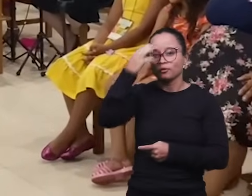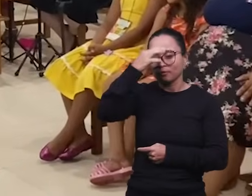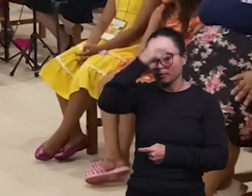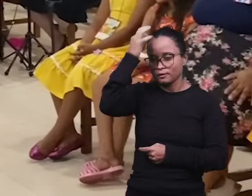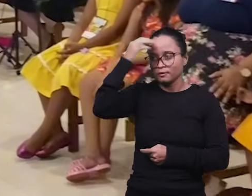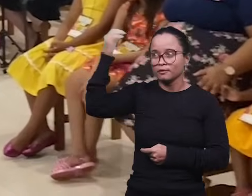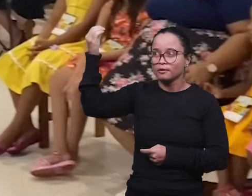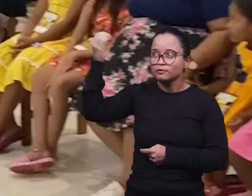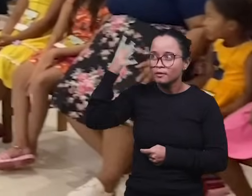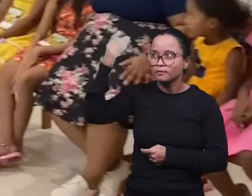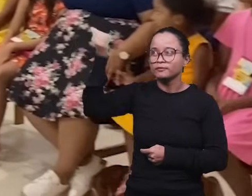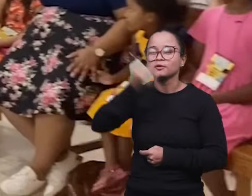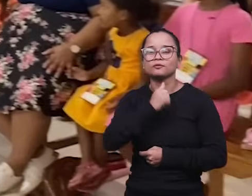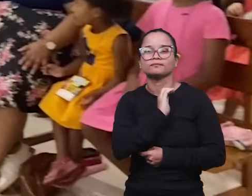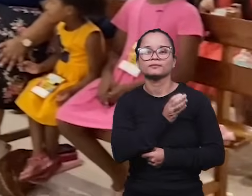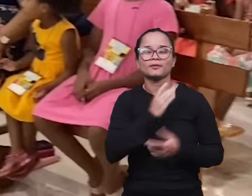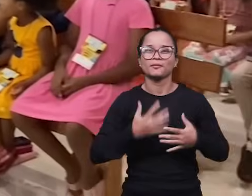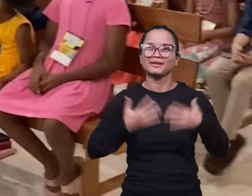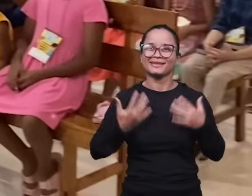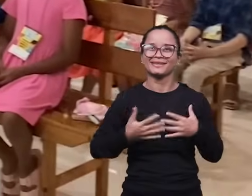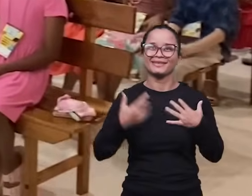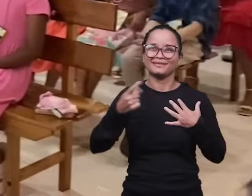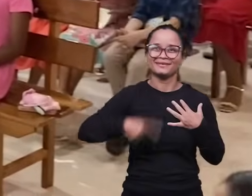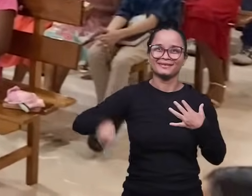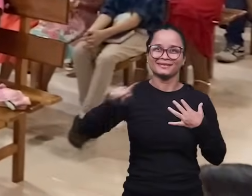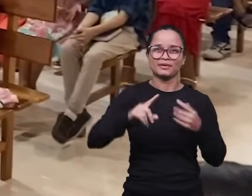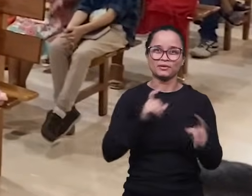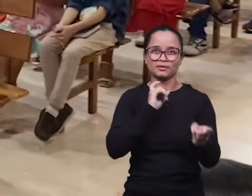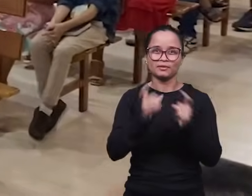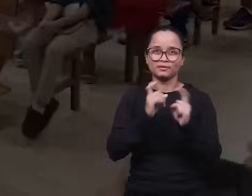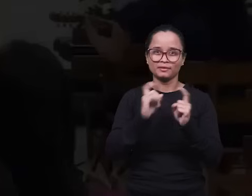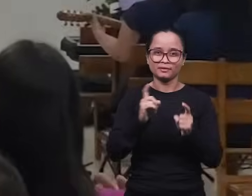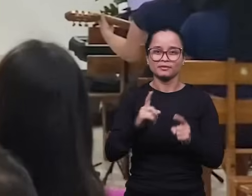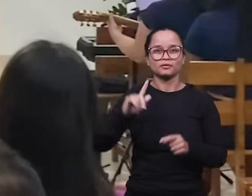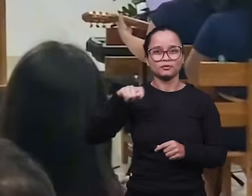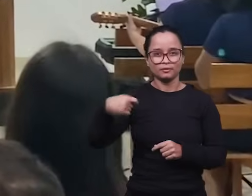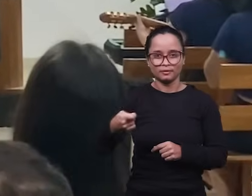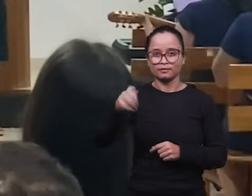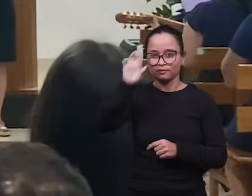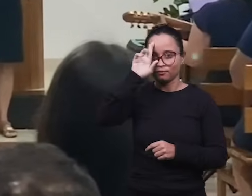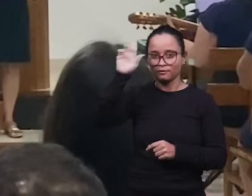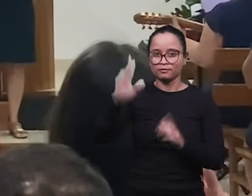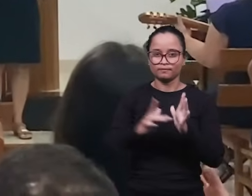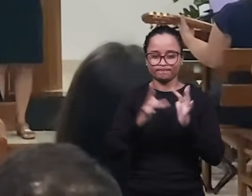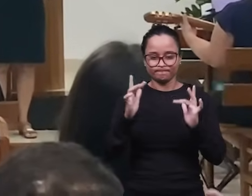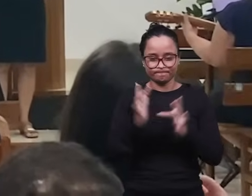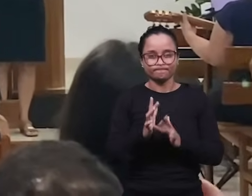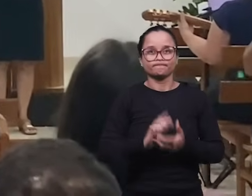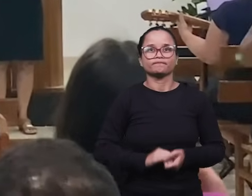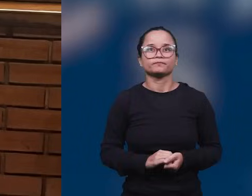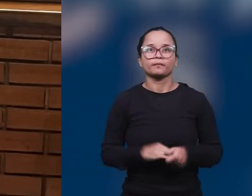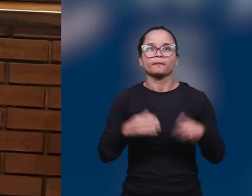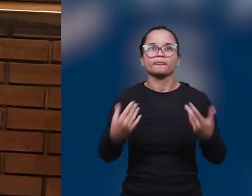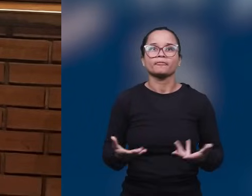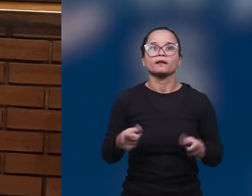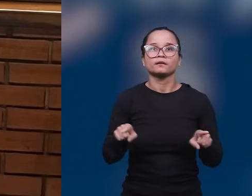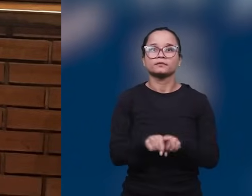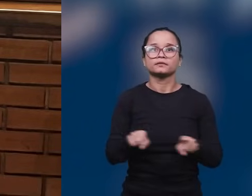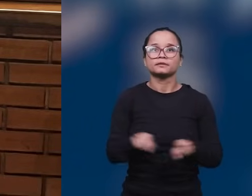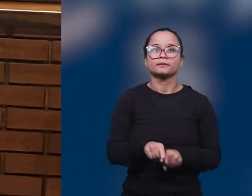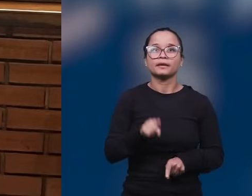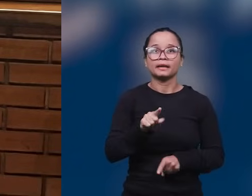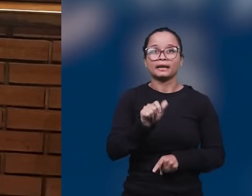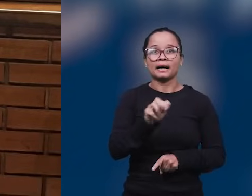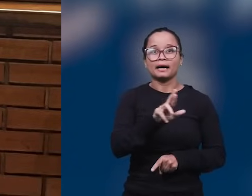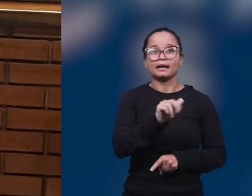Santo. E foi uma alegria para nós termos todos reunidos em nome do Nosso Senhor Jesus. Em Pontal da